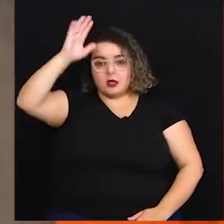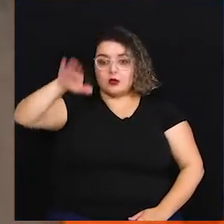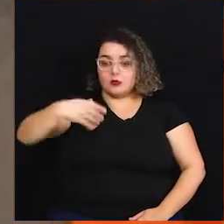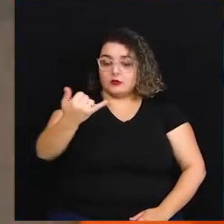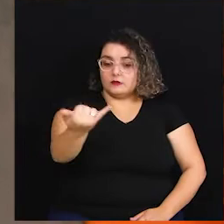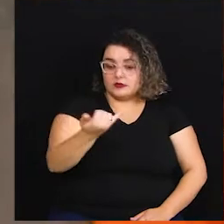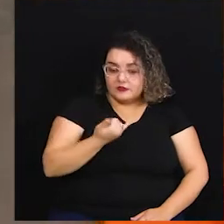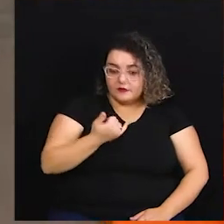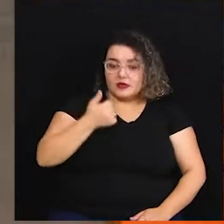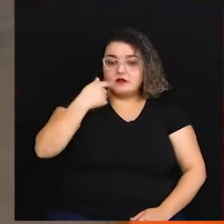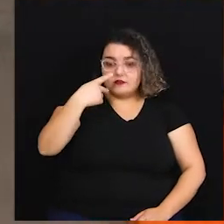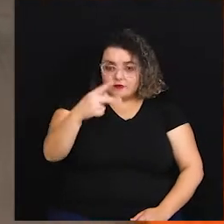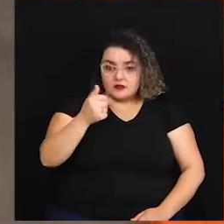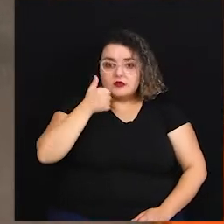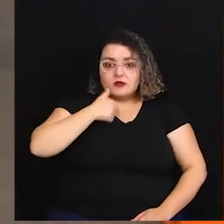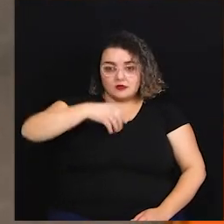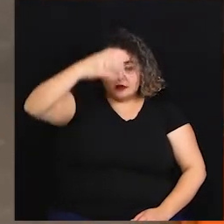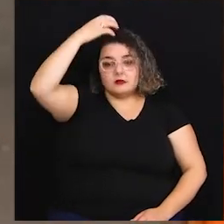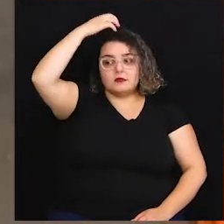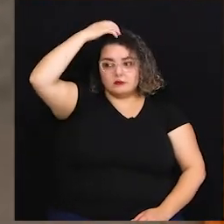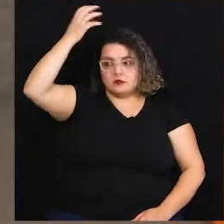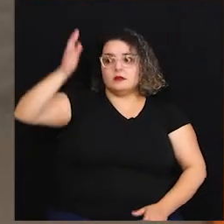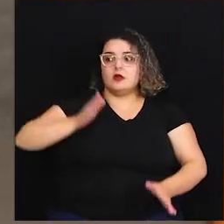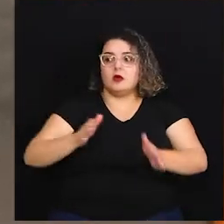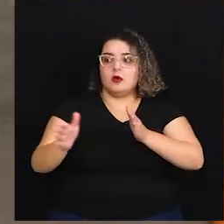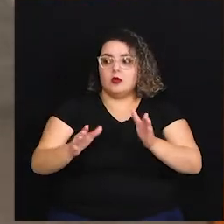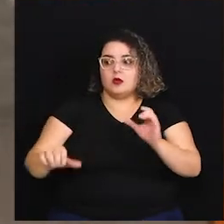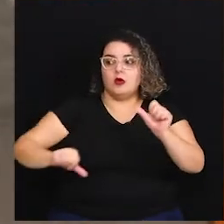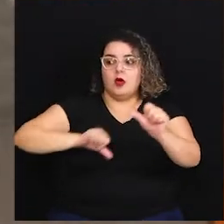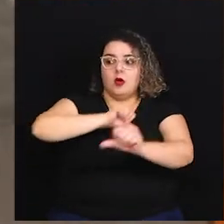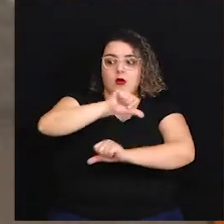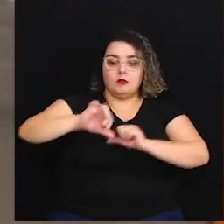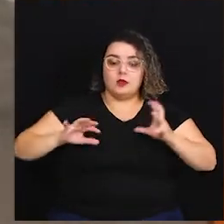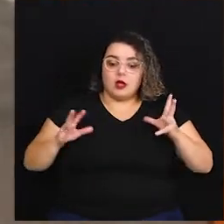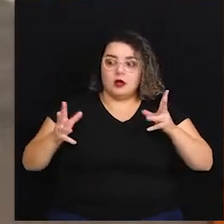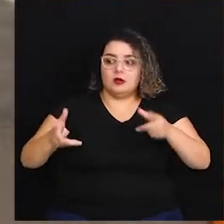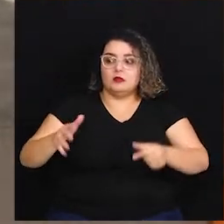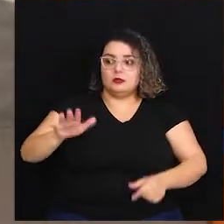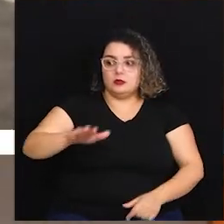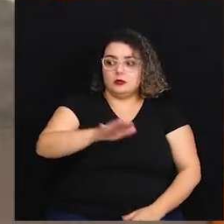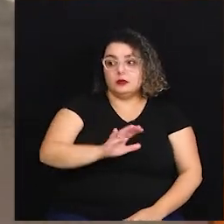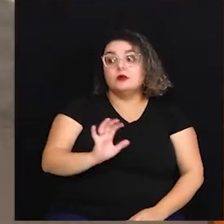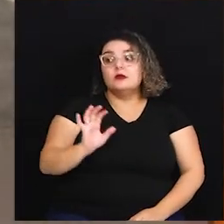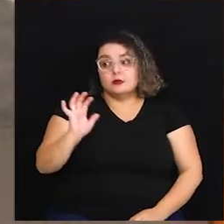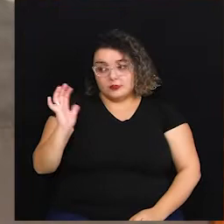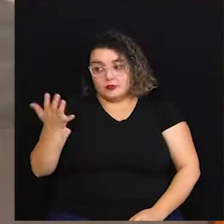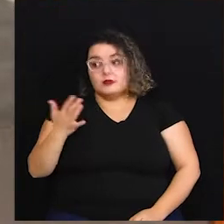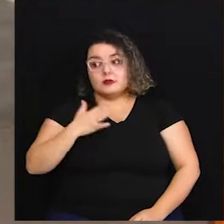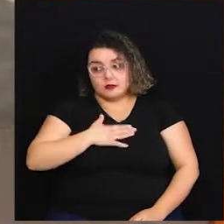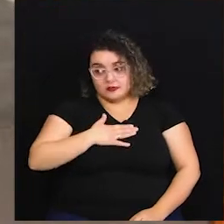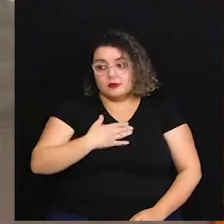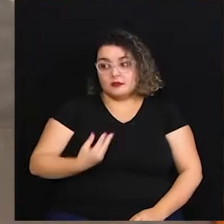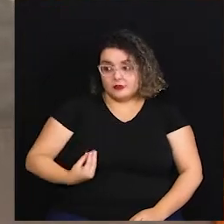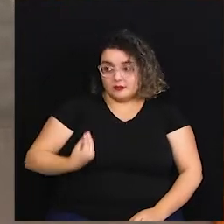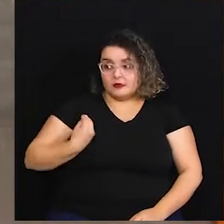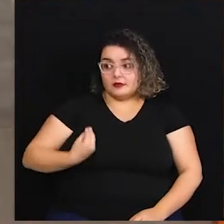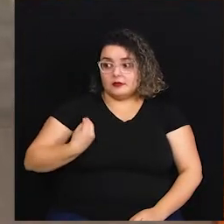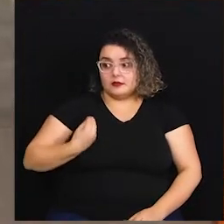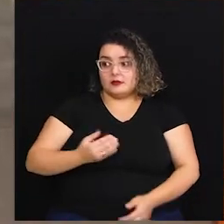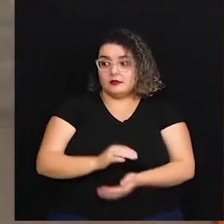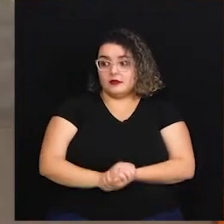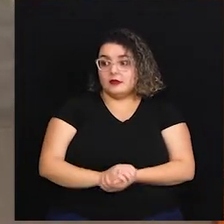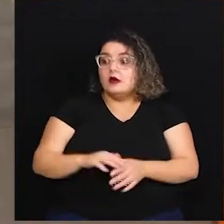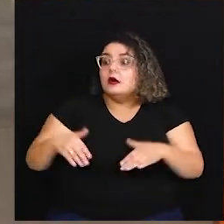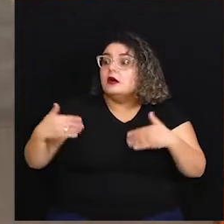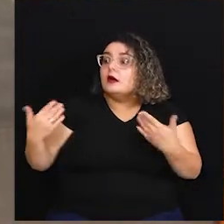rainha. E a fala de uma pessoa, num determinado momento, pode mudar toda uma situação, que foi o que aconteceu na minha situação,